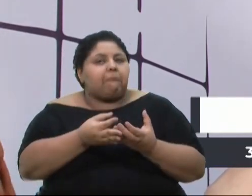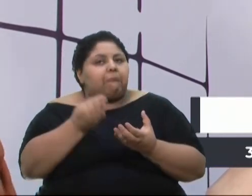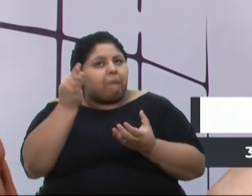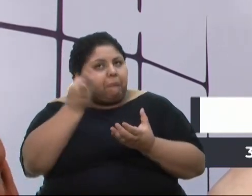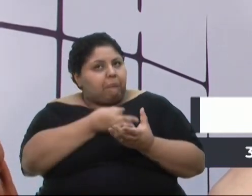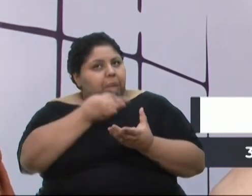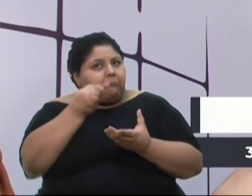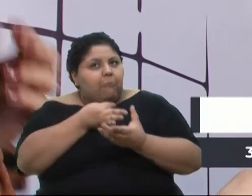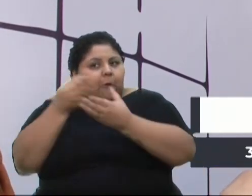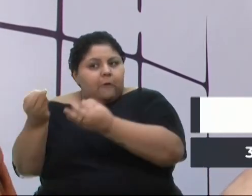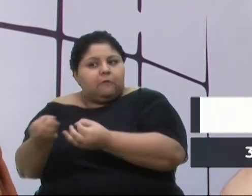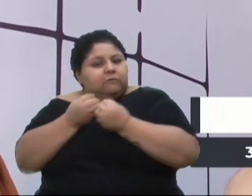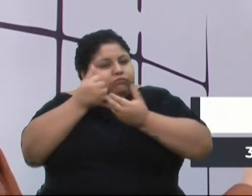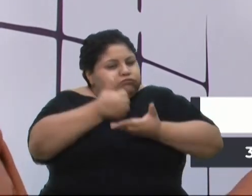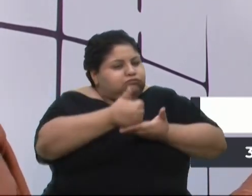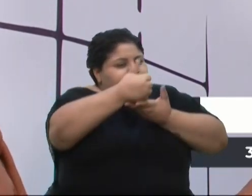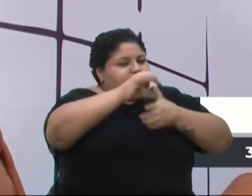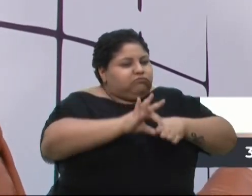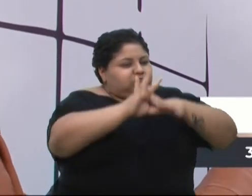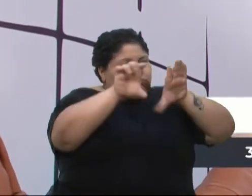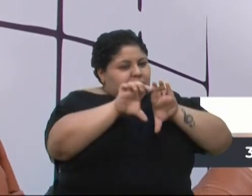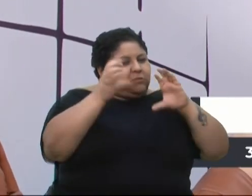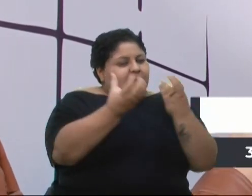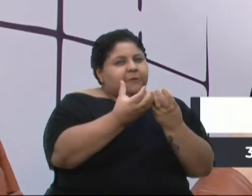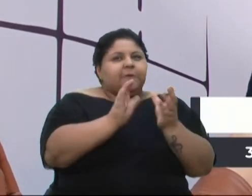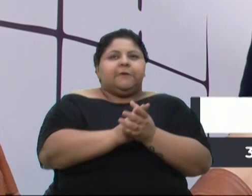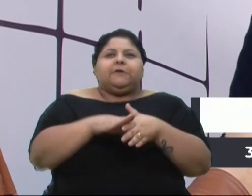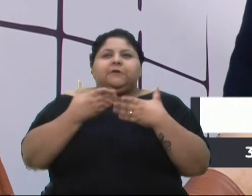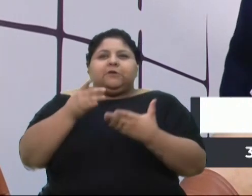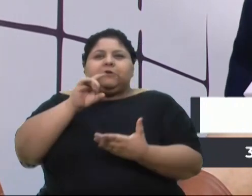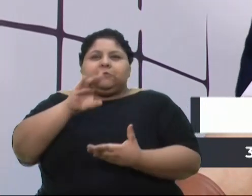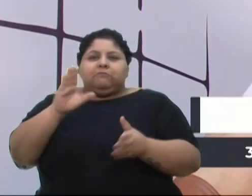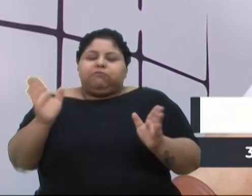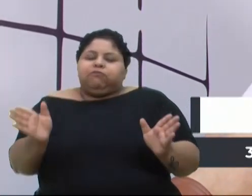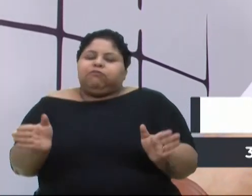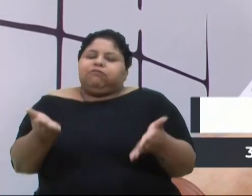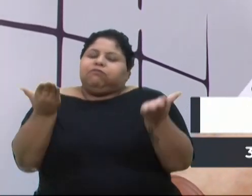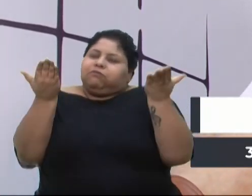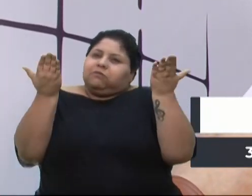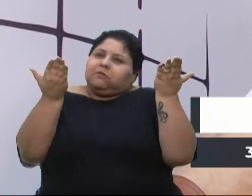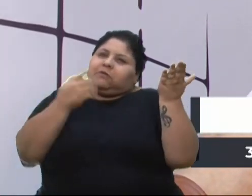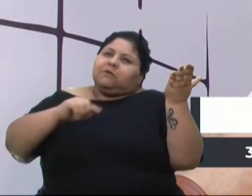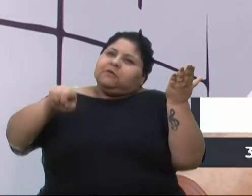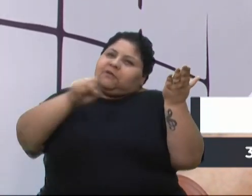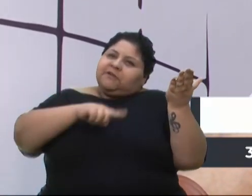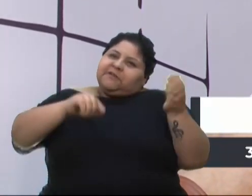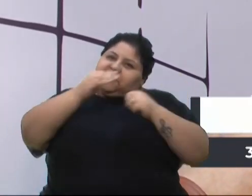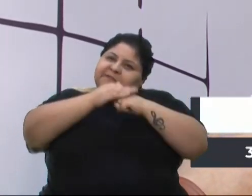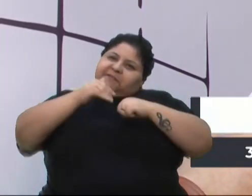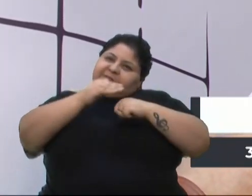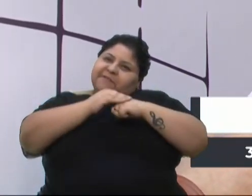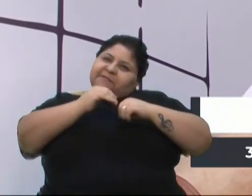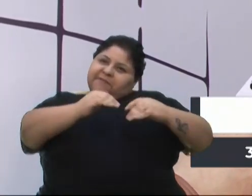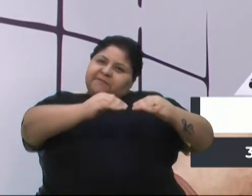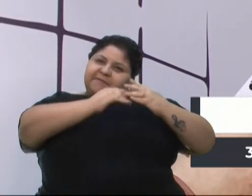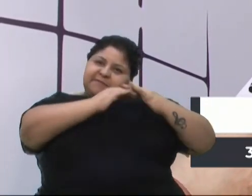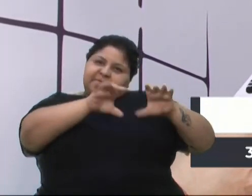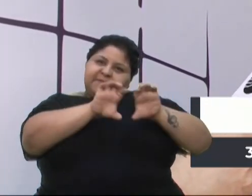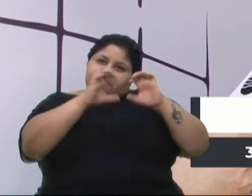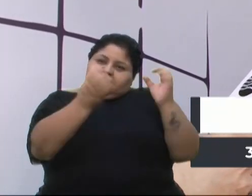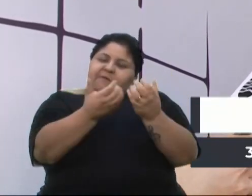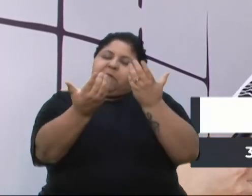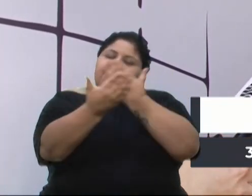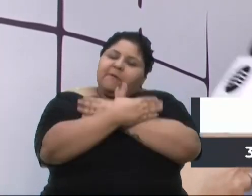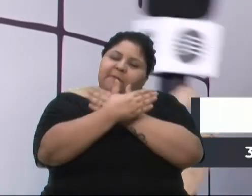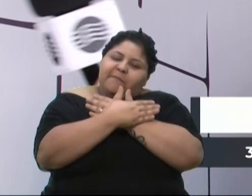pegando o apoio desses líderes comunitários. Então, era isso para enaltecer realmente o nosso querido movimento comunitário. Um abraço a todos